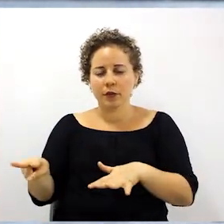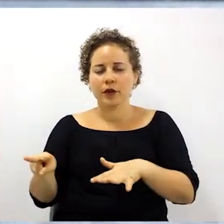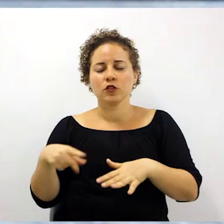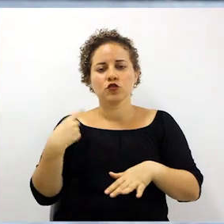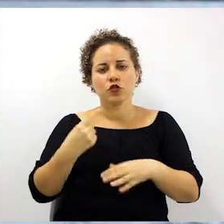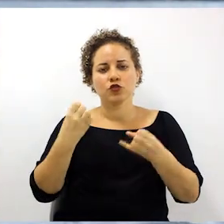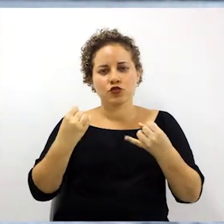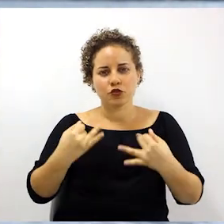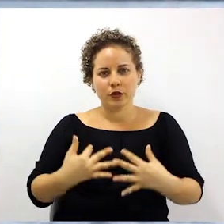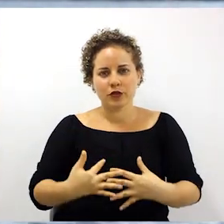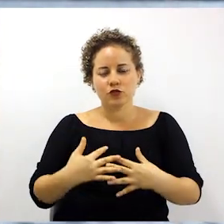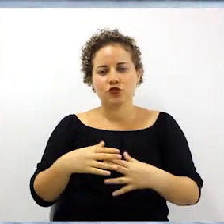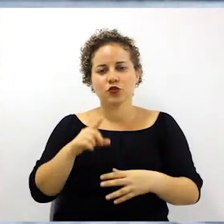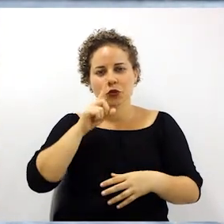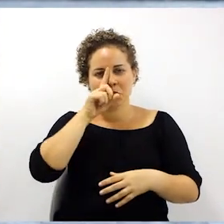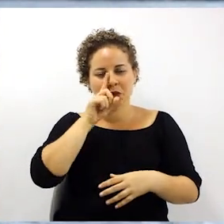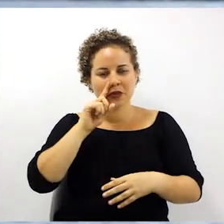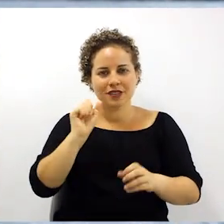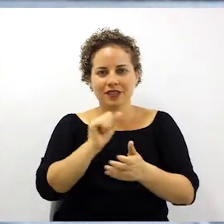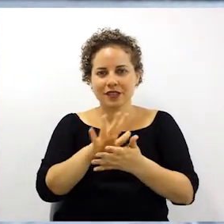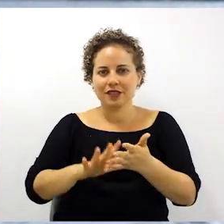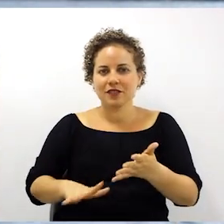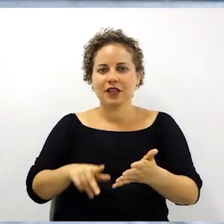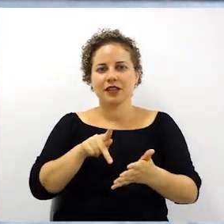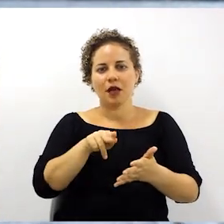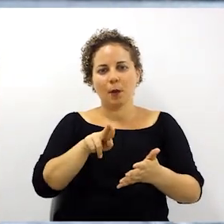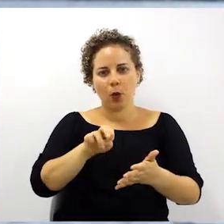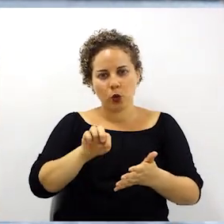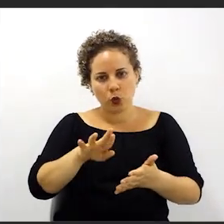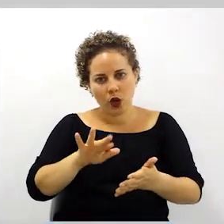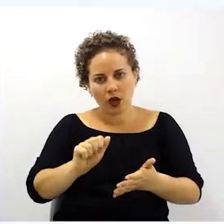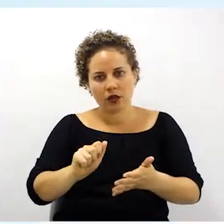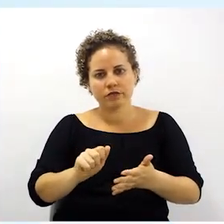nós falaremos sobre os riscos na atividade portuária.